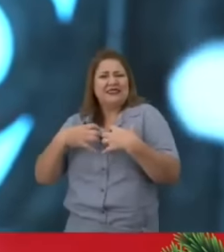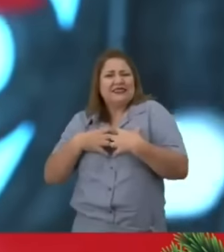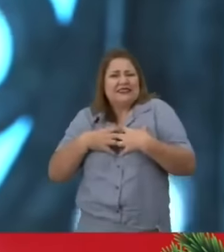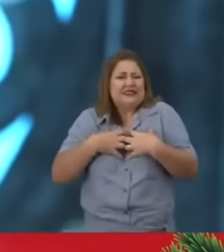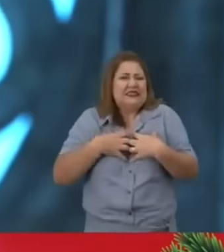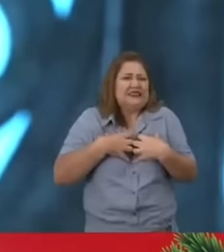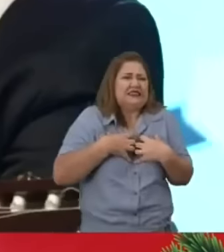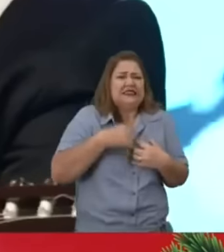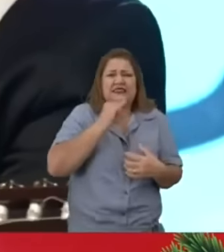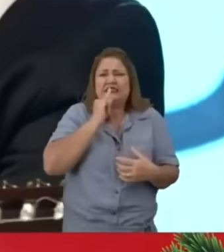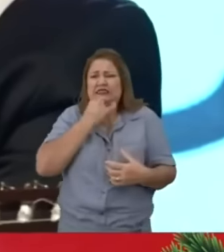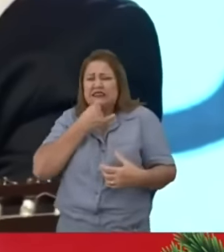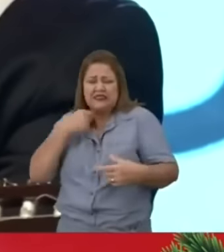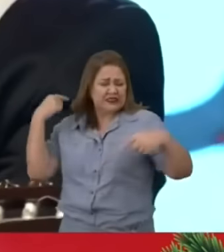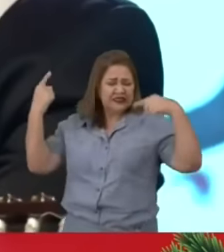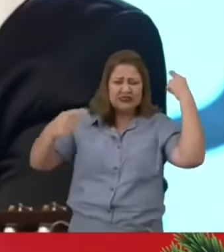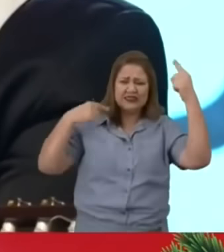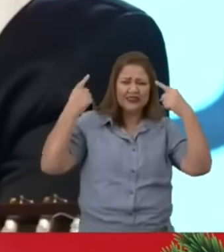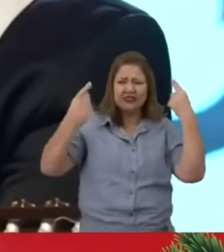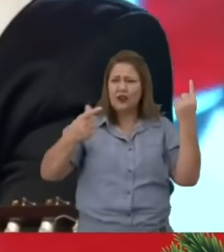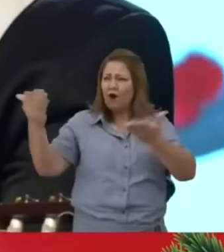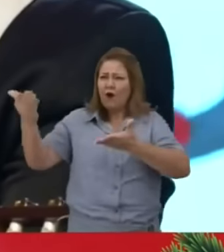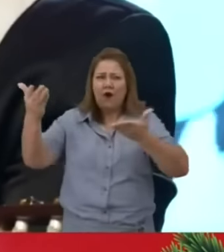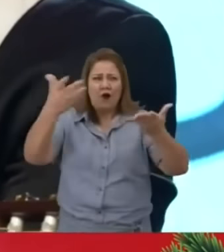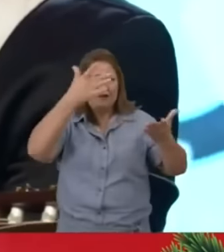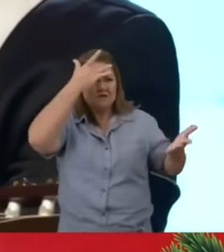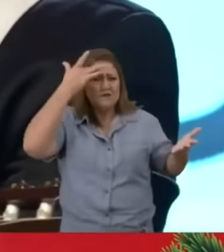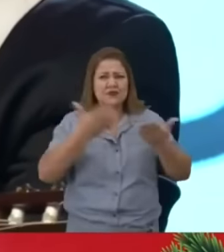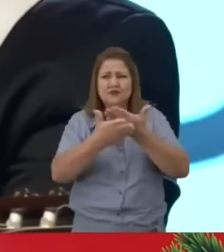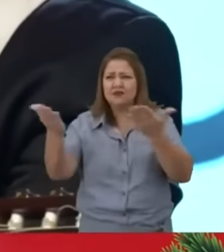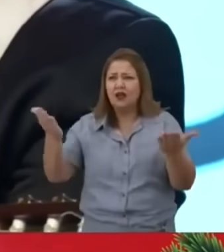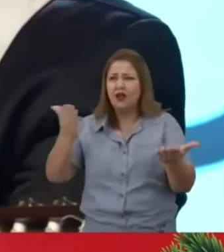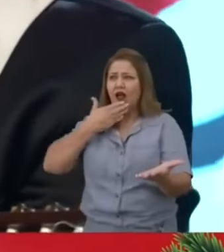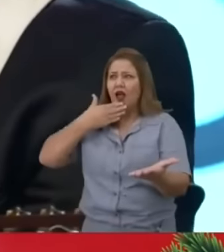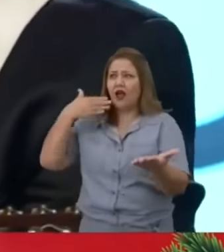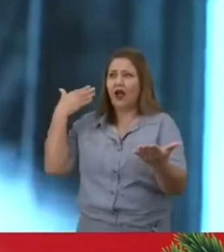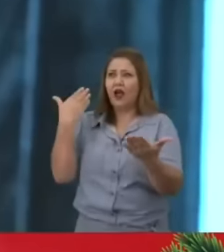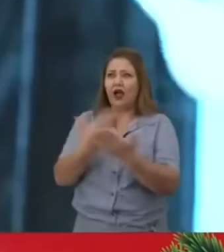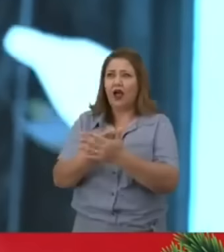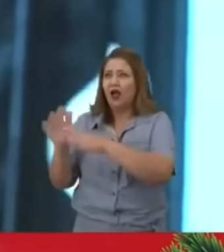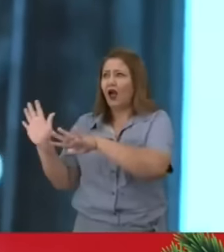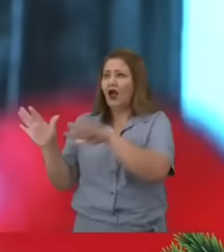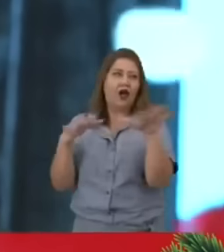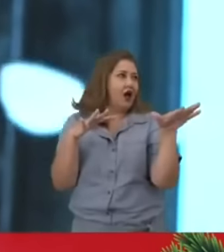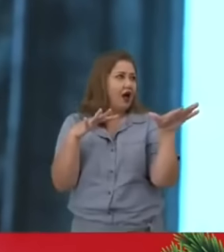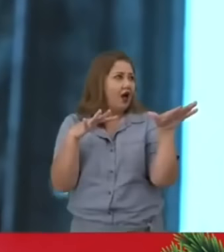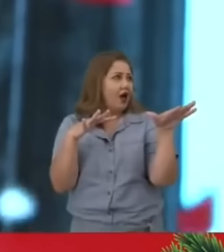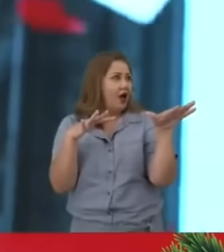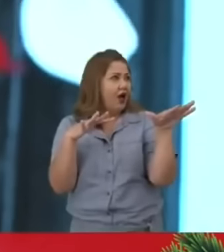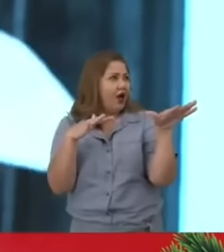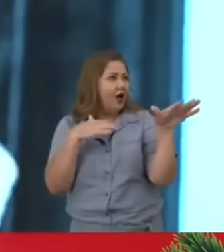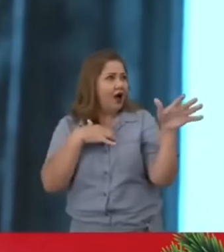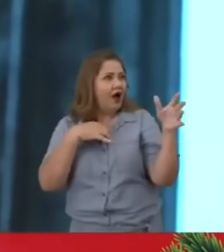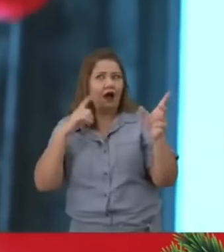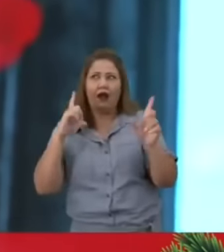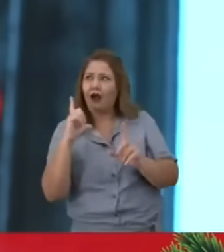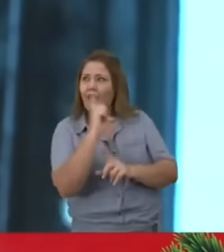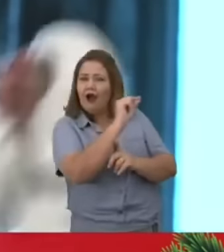barridos, e os convidados de queixo caído. me vendo levar ela